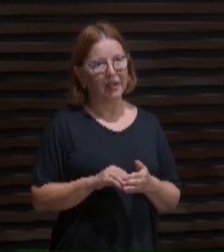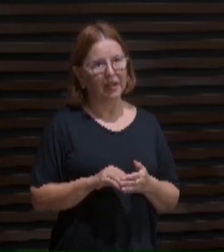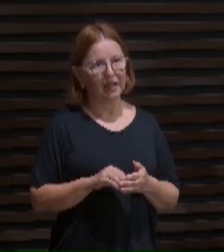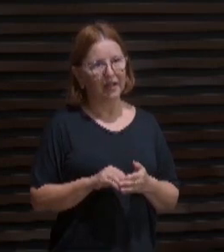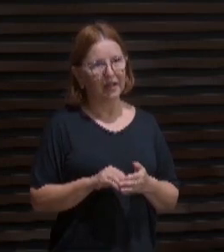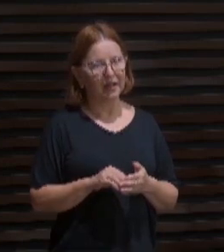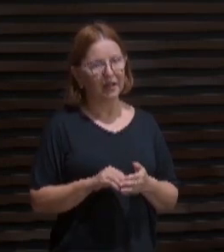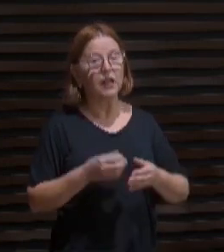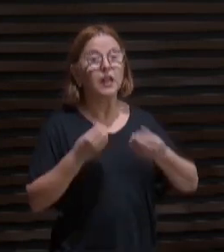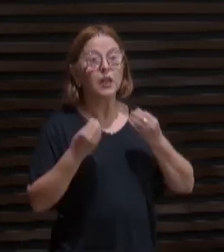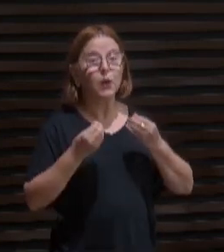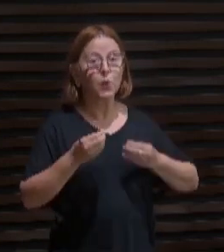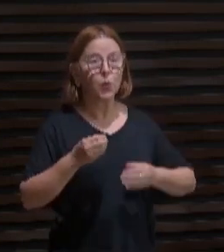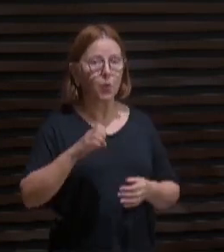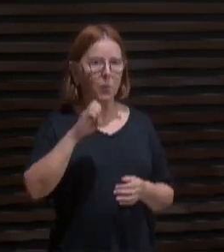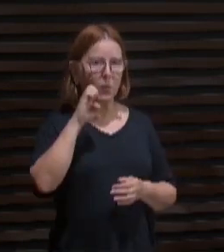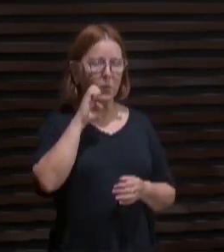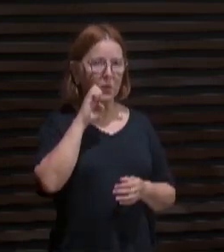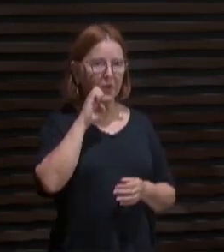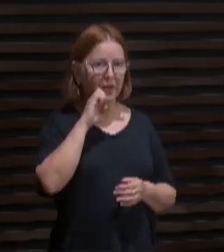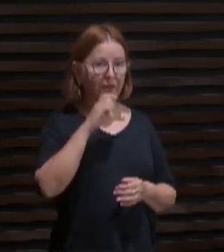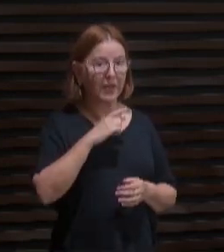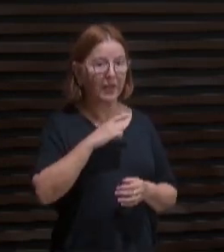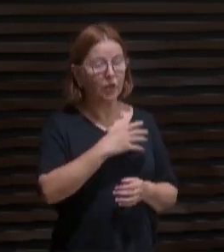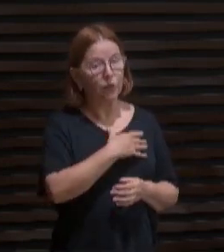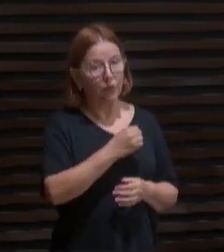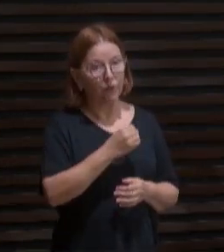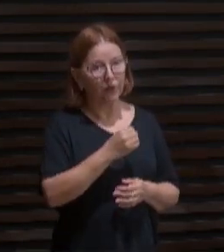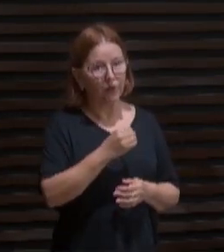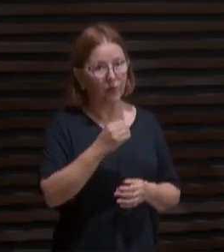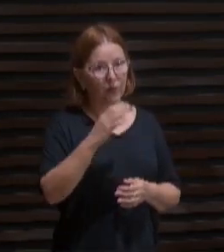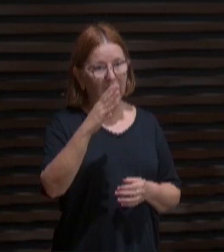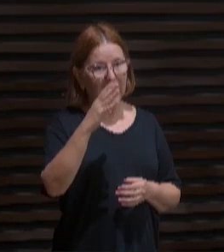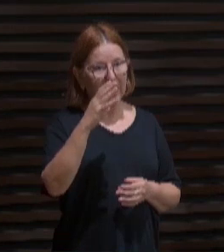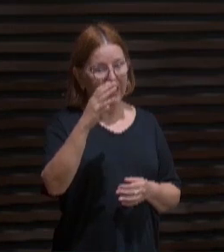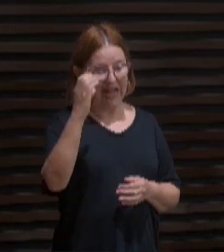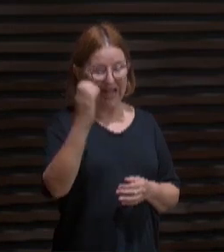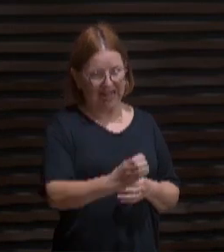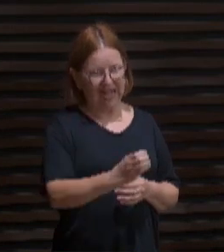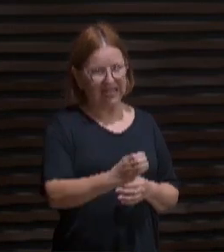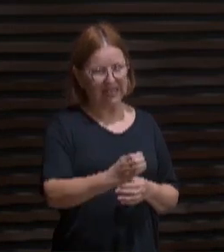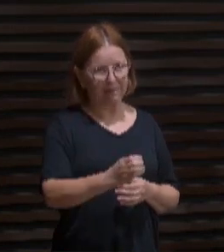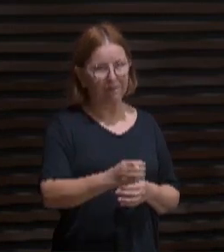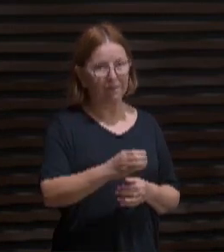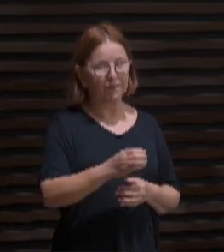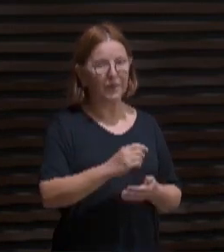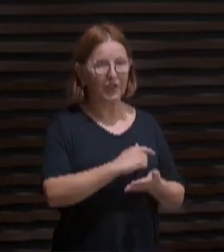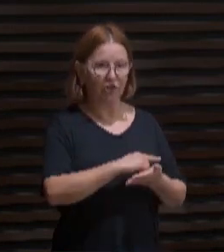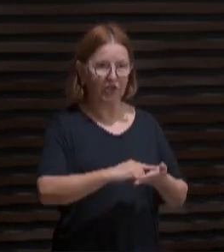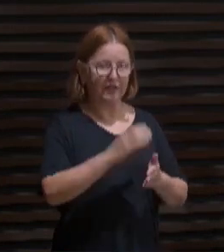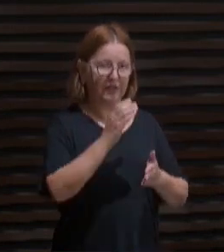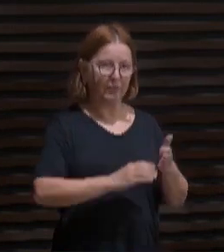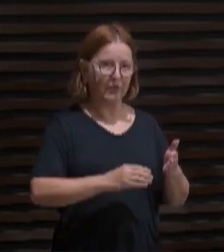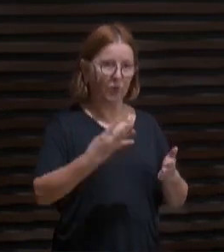foi que Eva gerou Caim, no capítulo 4, no verso 1, só para lembrar que Eva